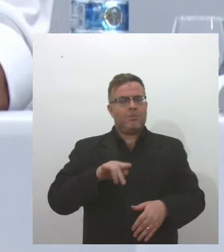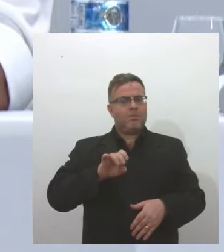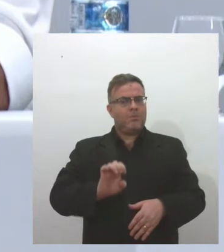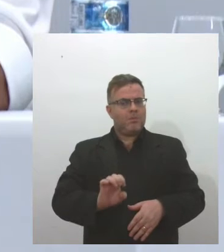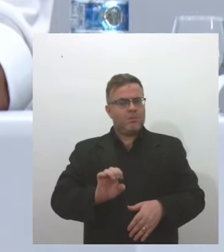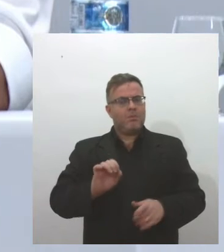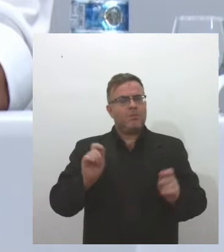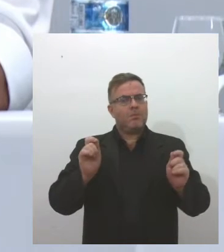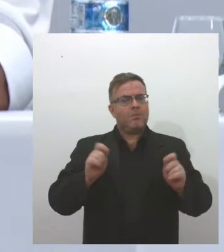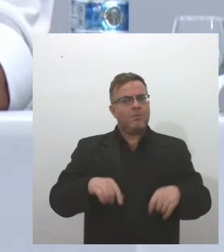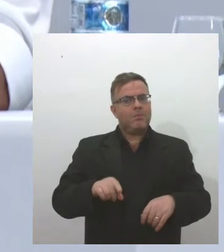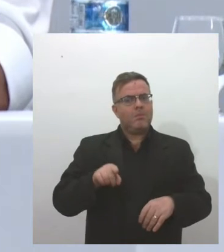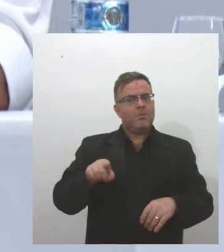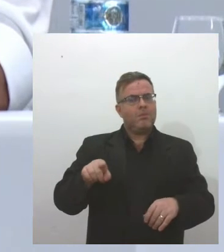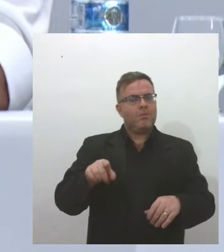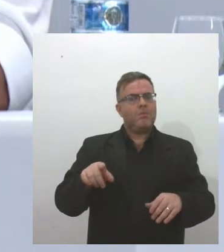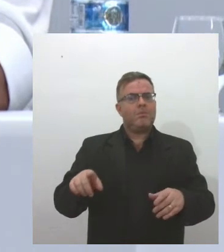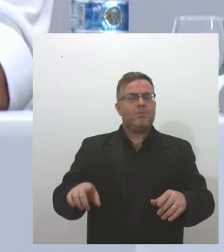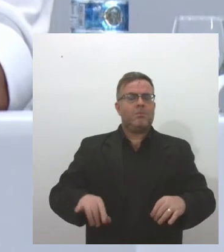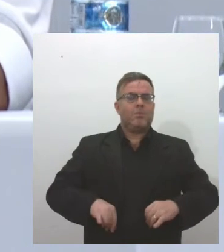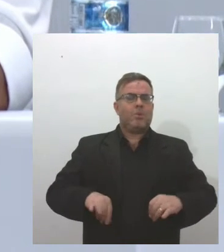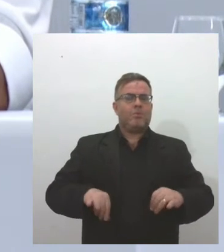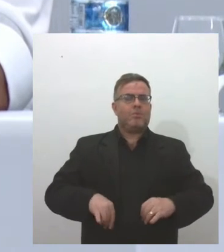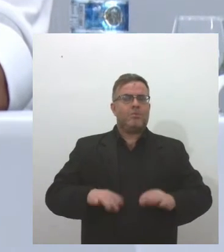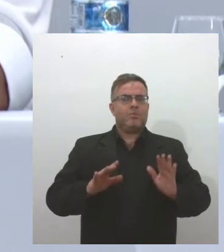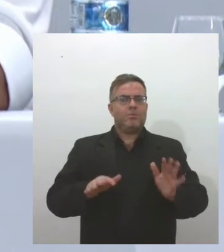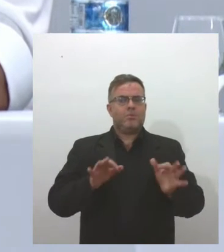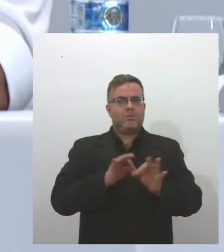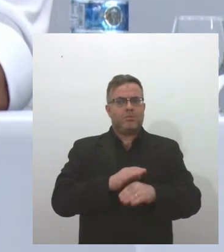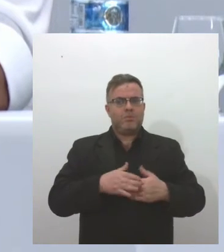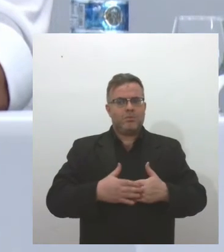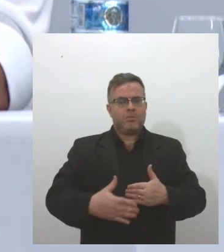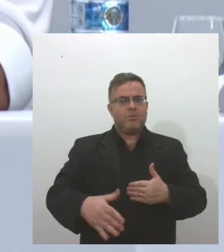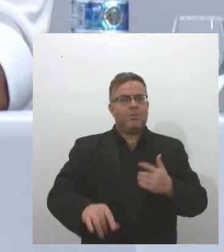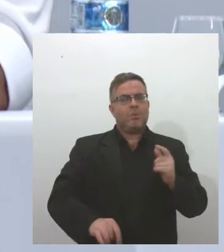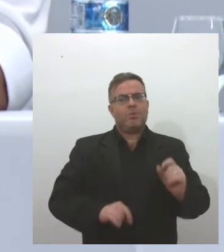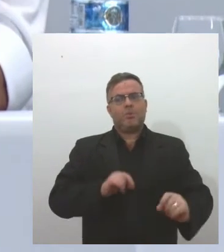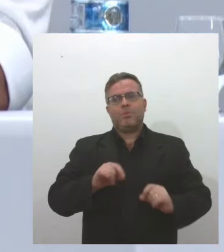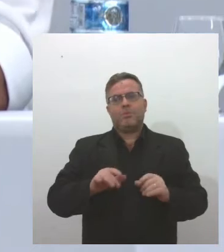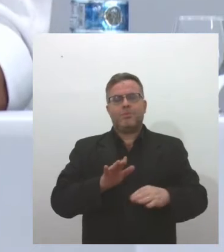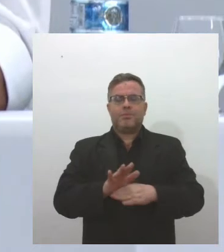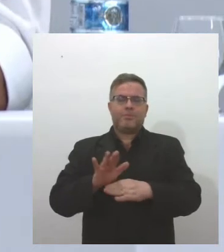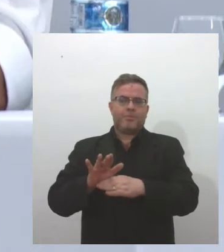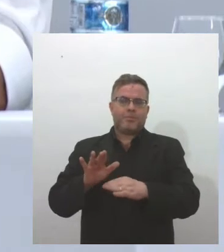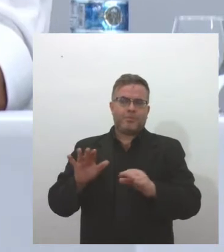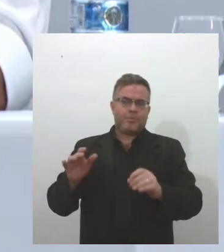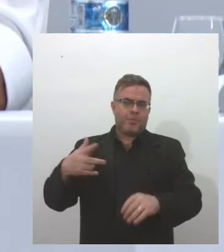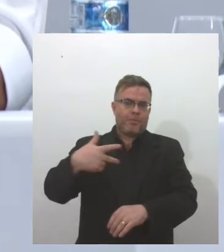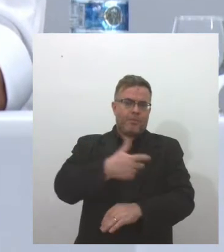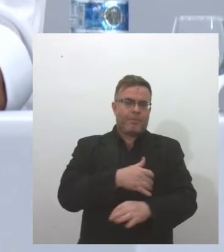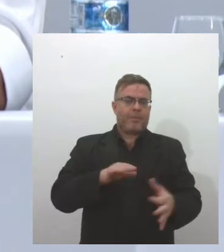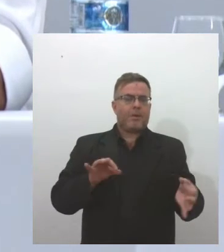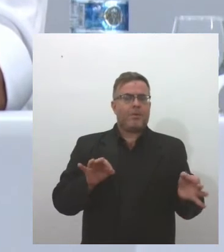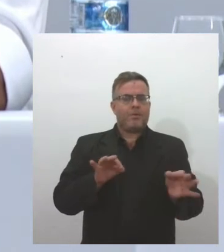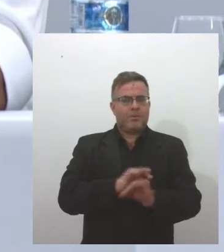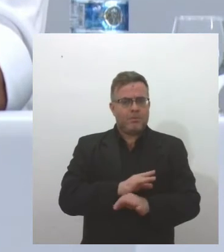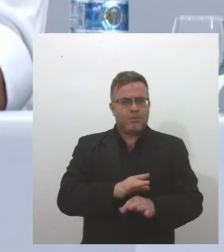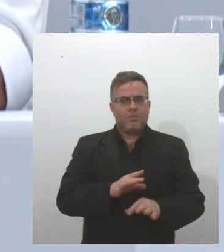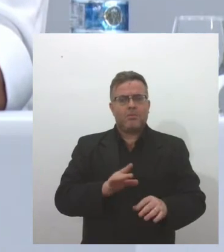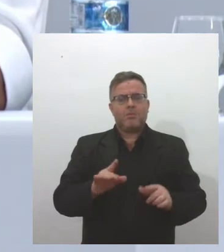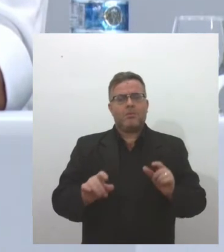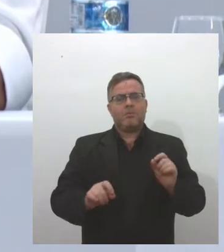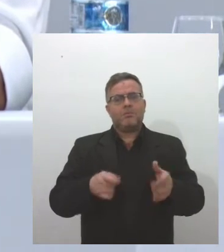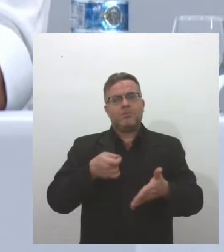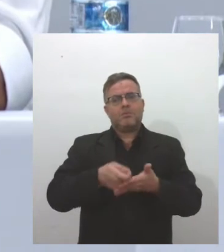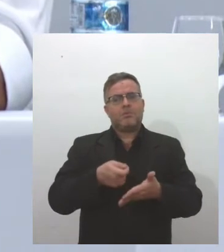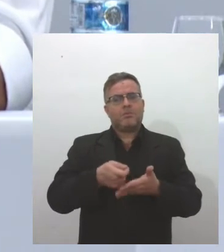setor de eventos sofreu no período da pandemia e que agora será um dos que mais contribuirá com a vacinação da população, ao exigir as